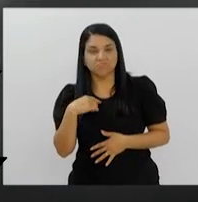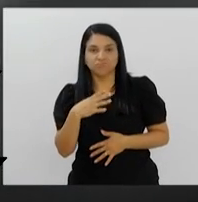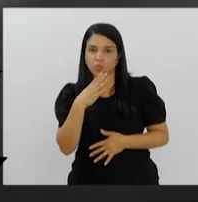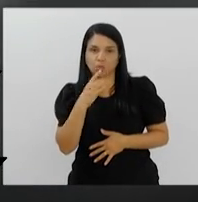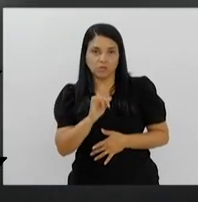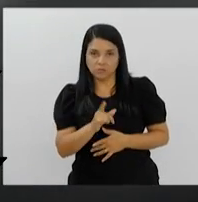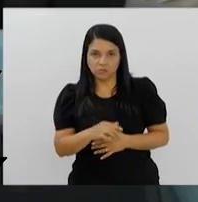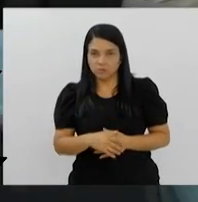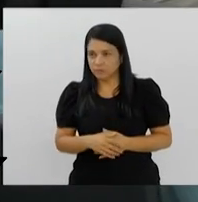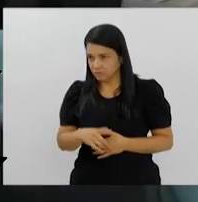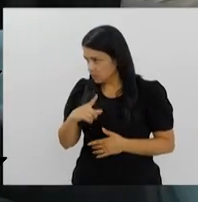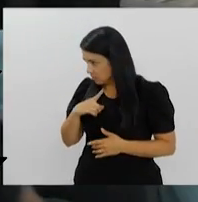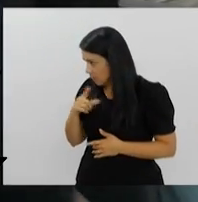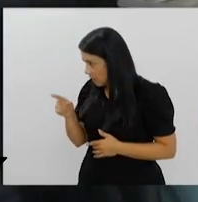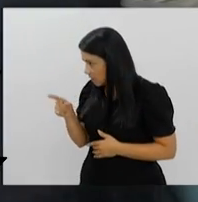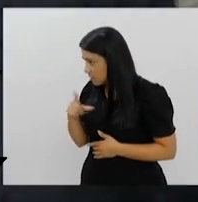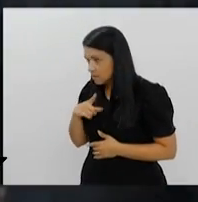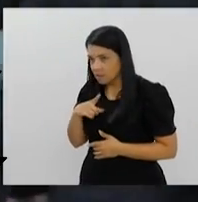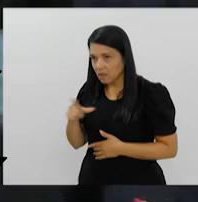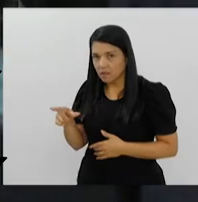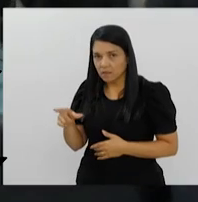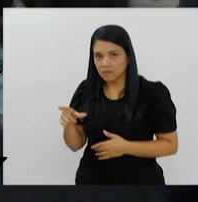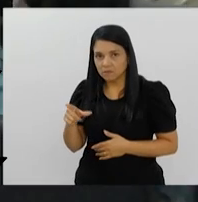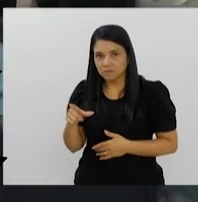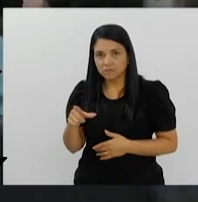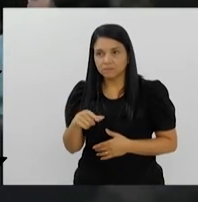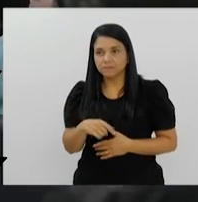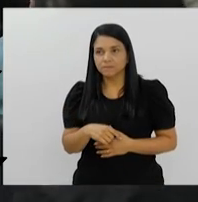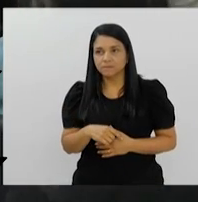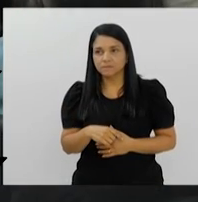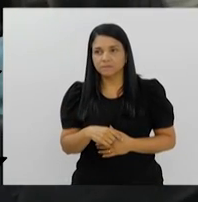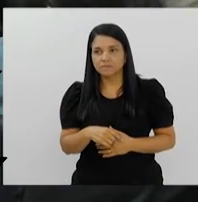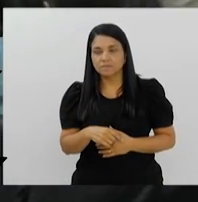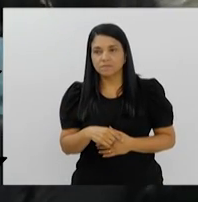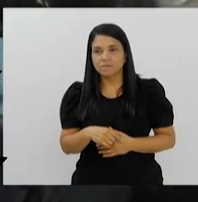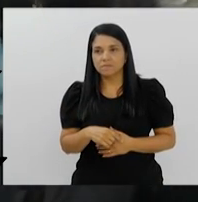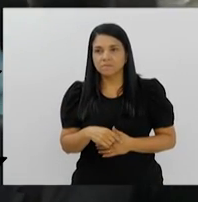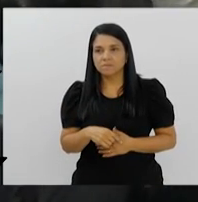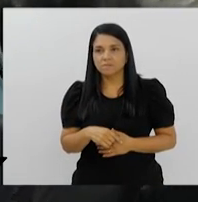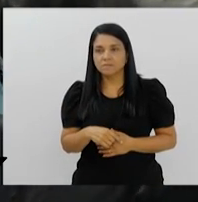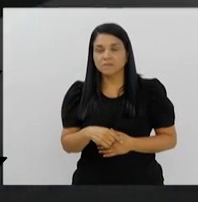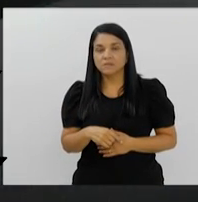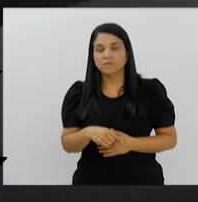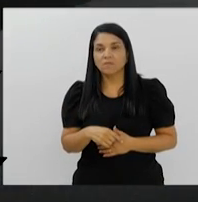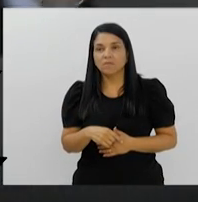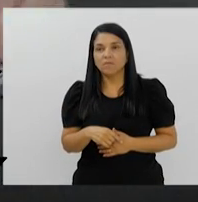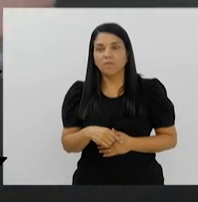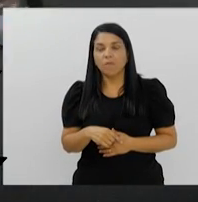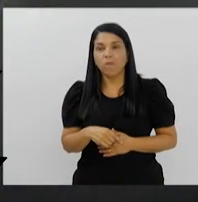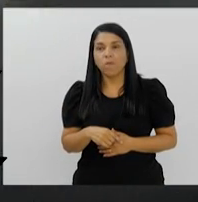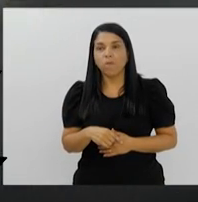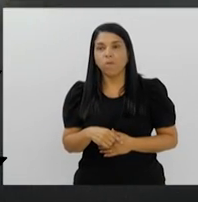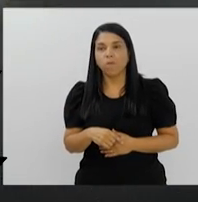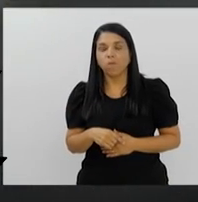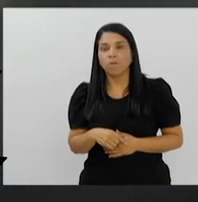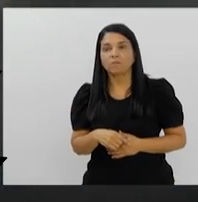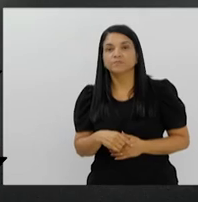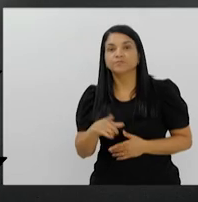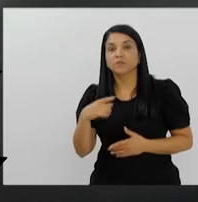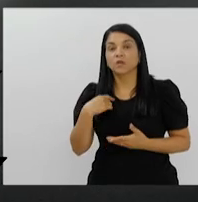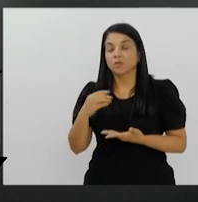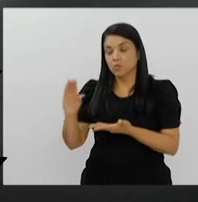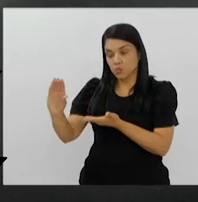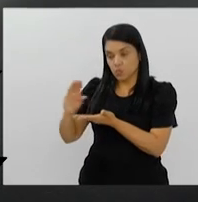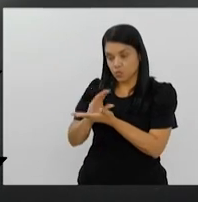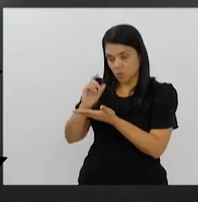lhe vou lhe passar tem algum será pel menos isso não não isso aí veja aí é outra pergunta em relação aos reembolsos